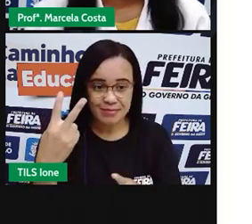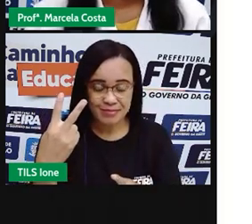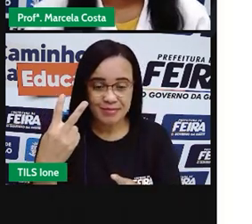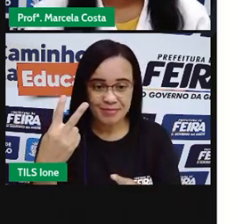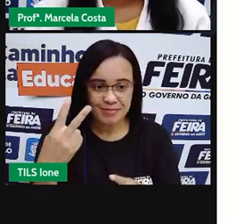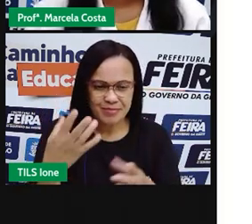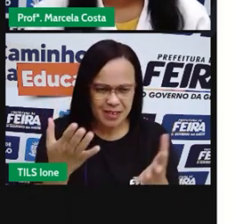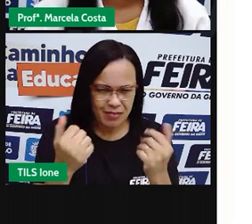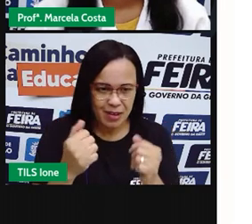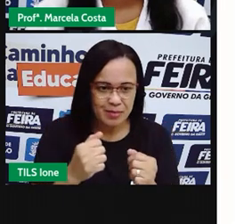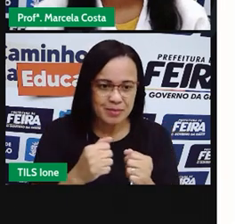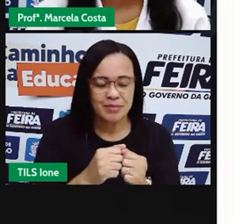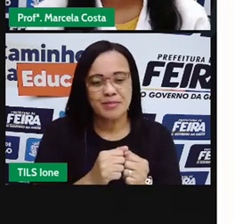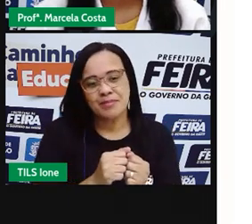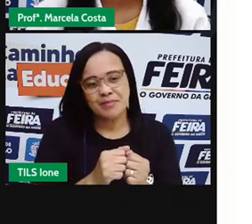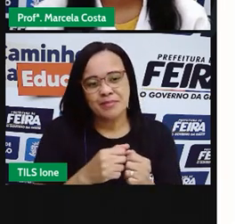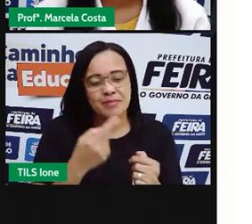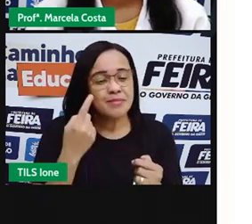Vamos contar juntos?